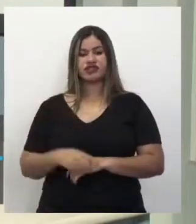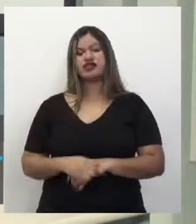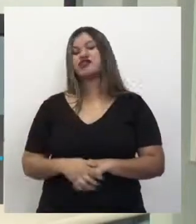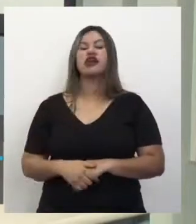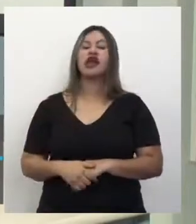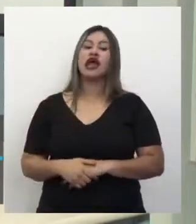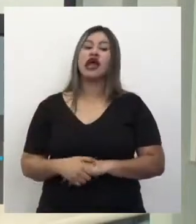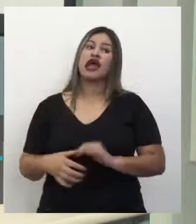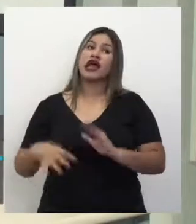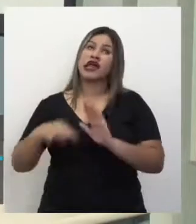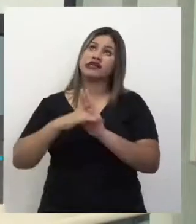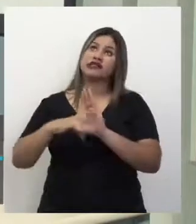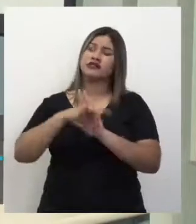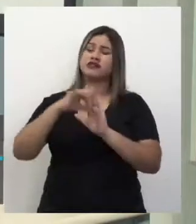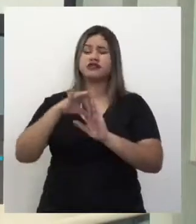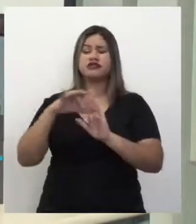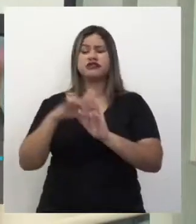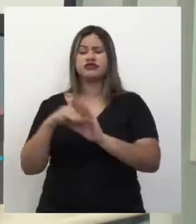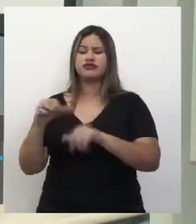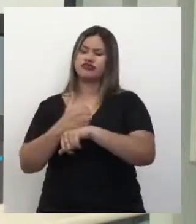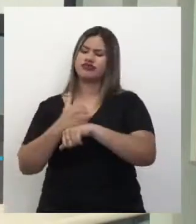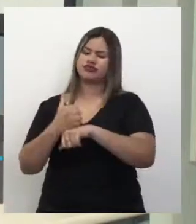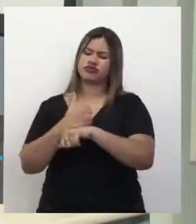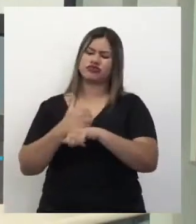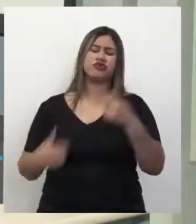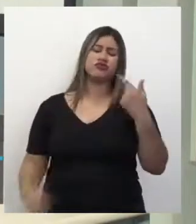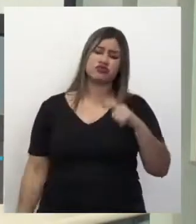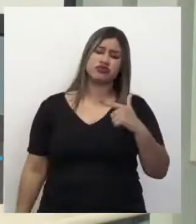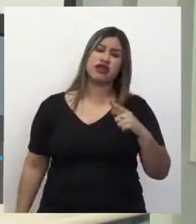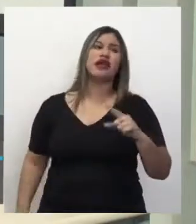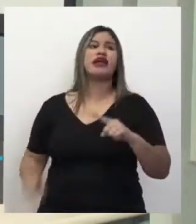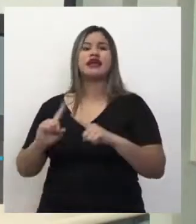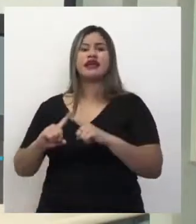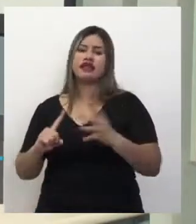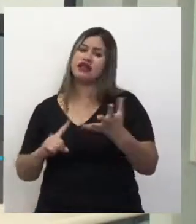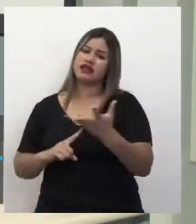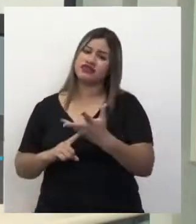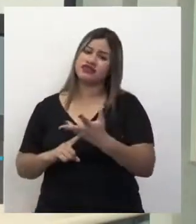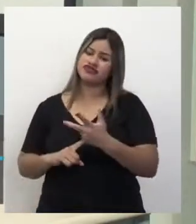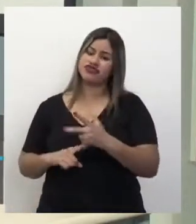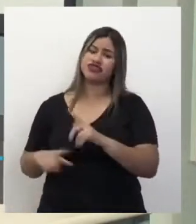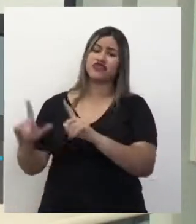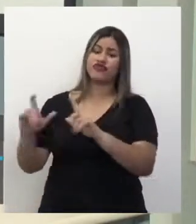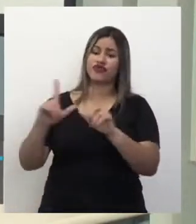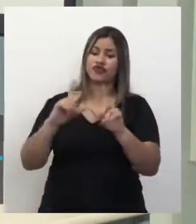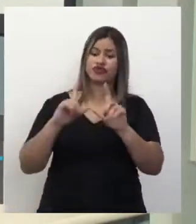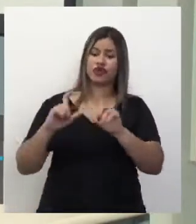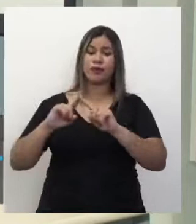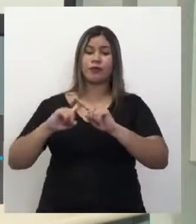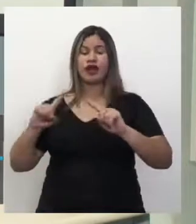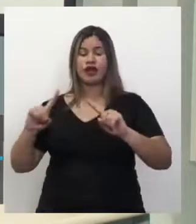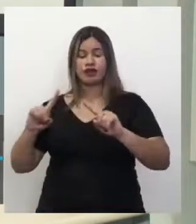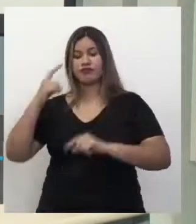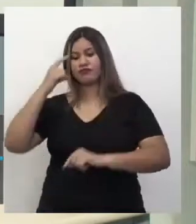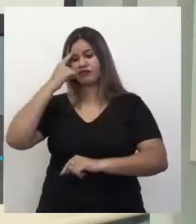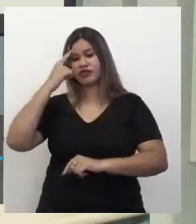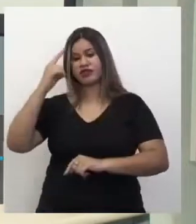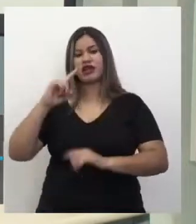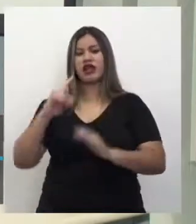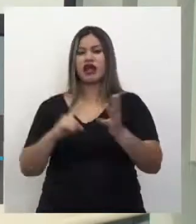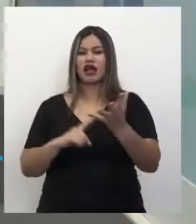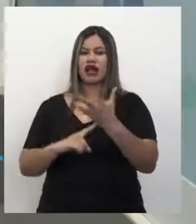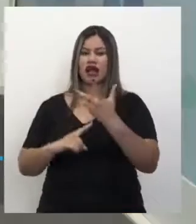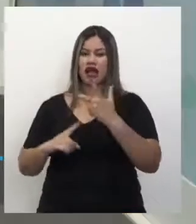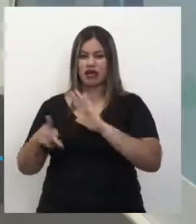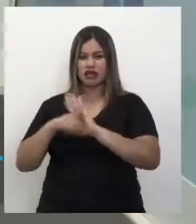um mosaicista, né? Ele é considerado um artista plástico, é fotógrafo, na verdade. Mas se você for pensar, você conhece algumas obras dele? Pro?